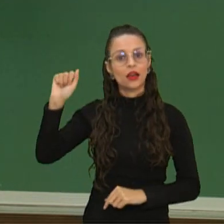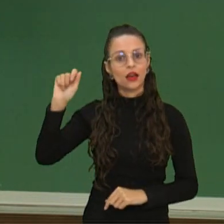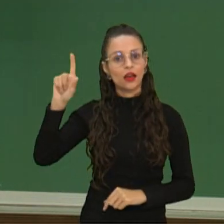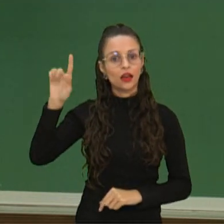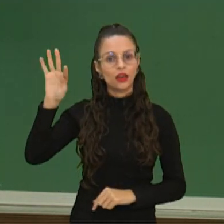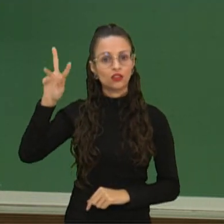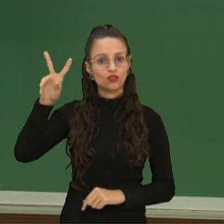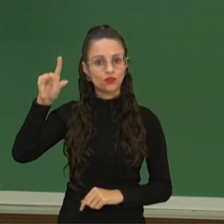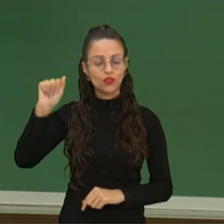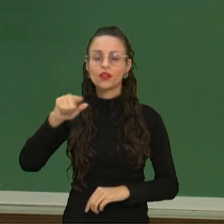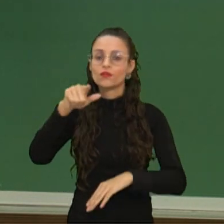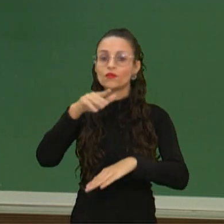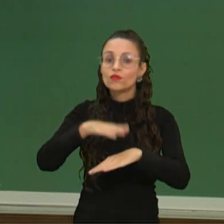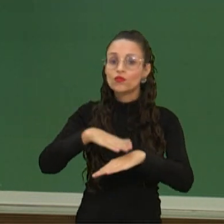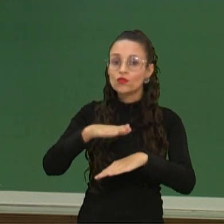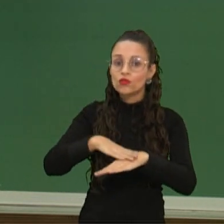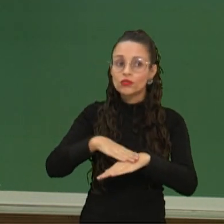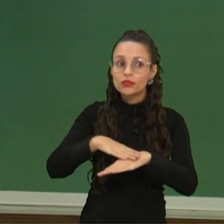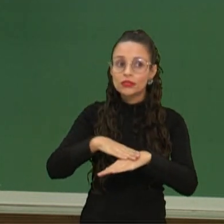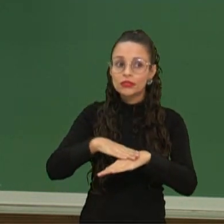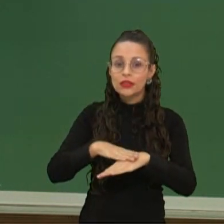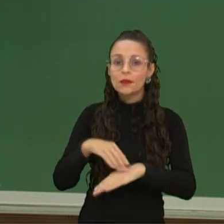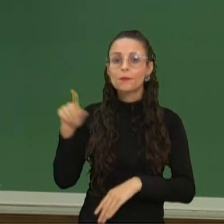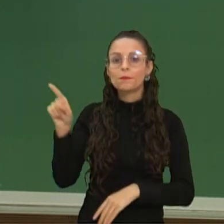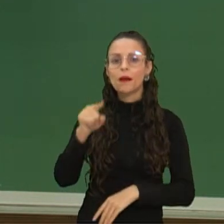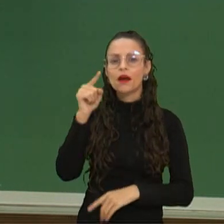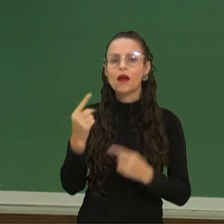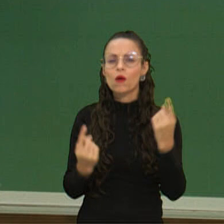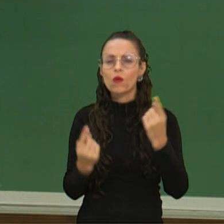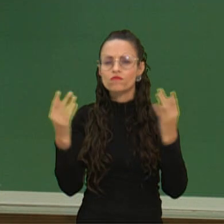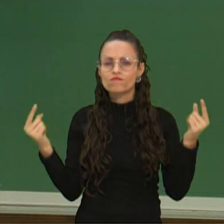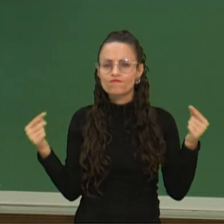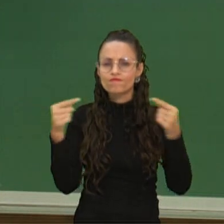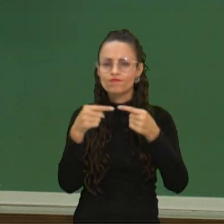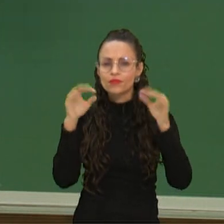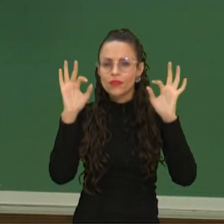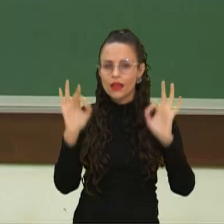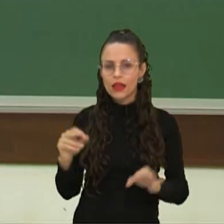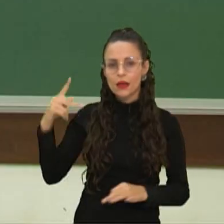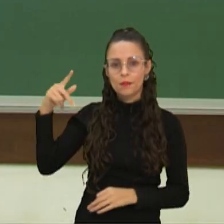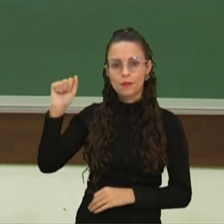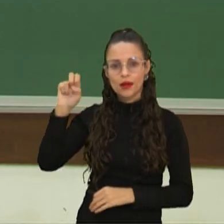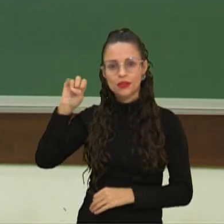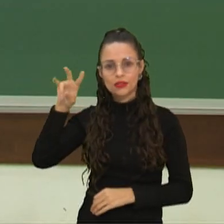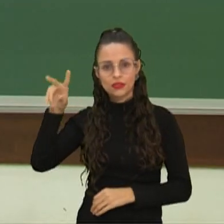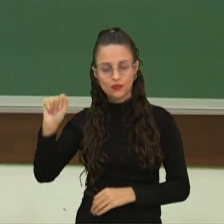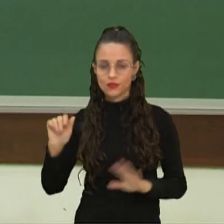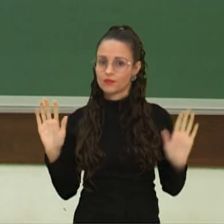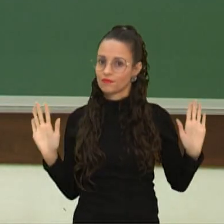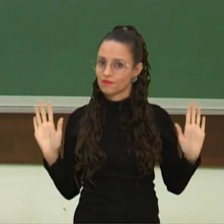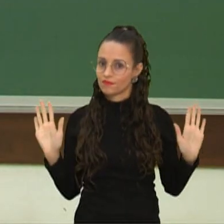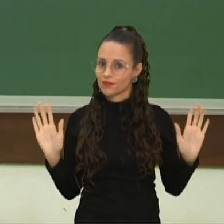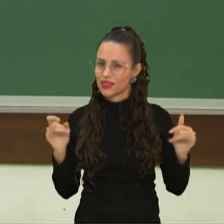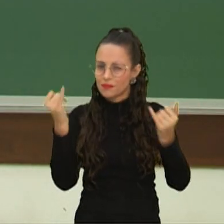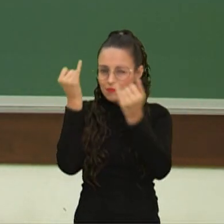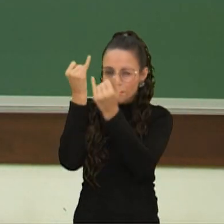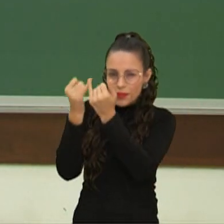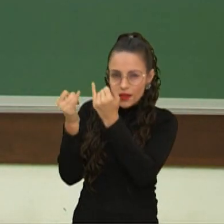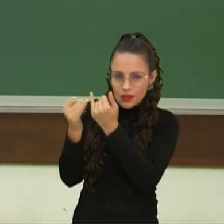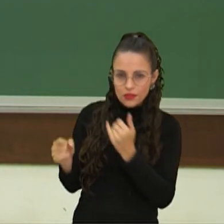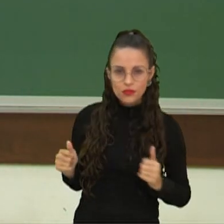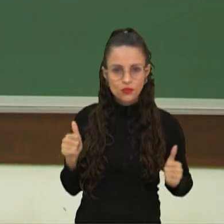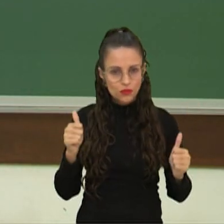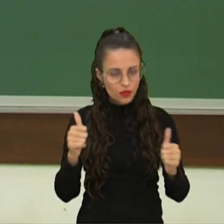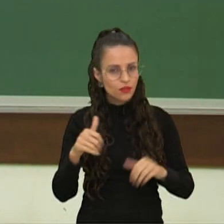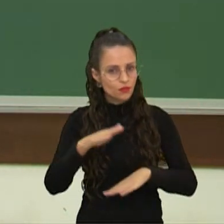e você vai marcar a passiva dessas frases, tá? E não vou falar mais nada, porque é muito parecido, tá bom?